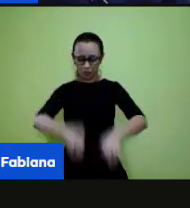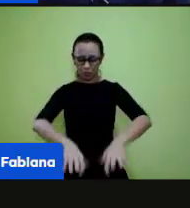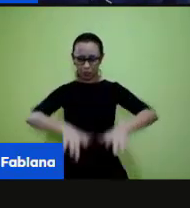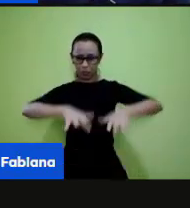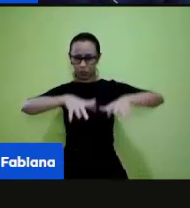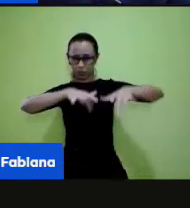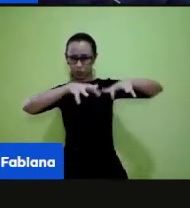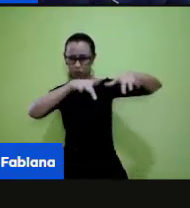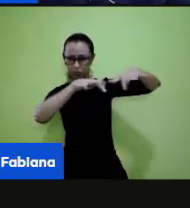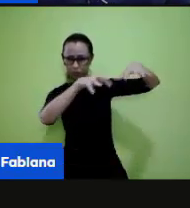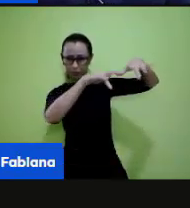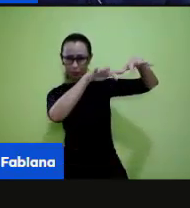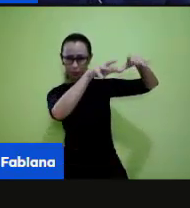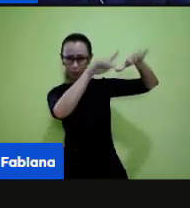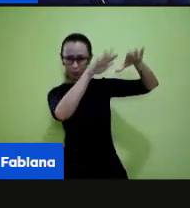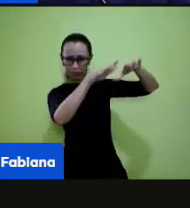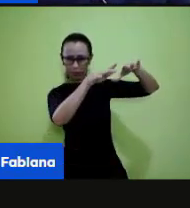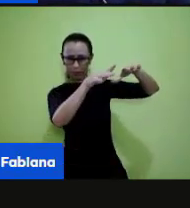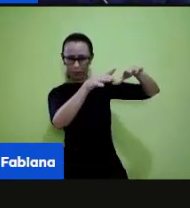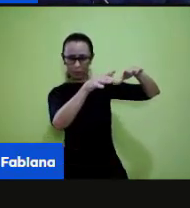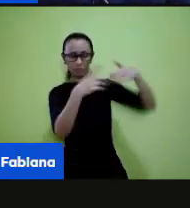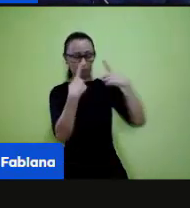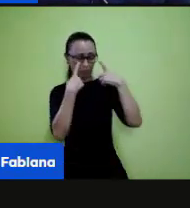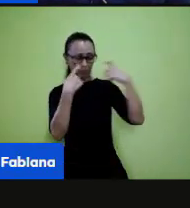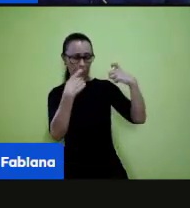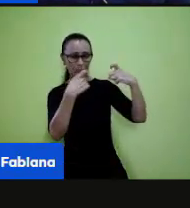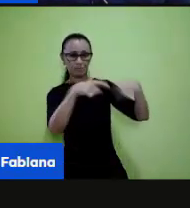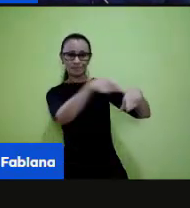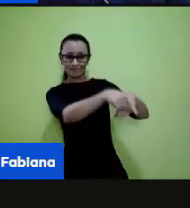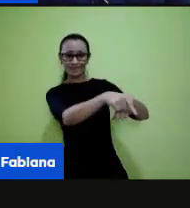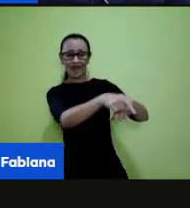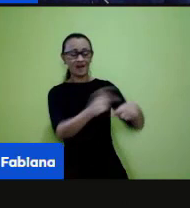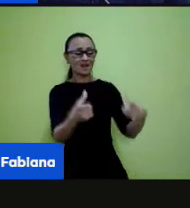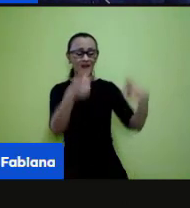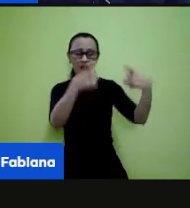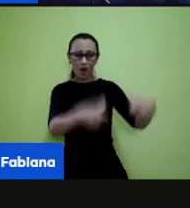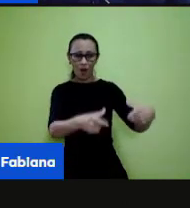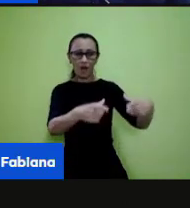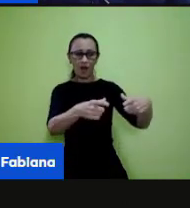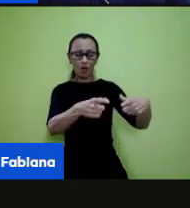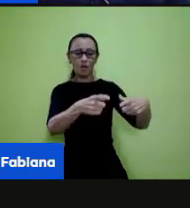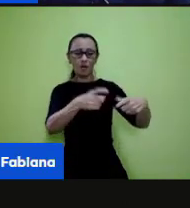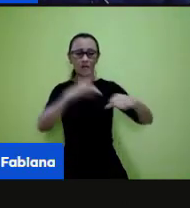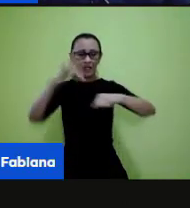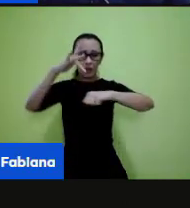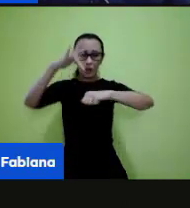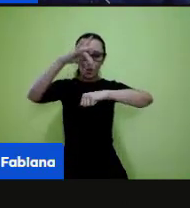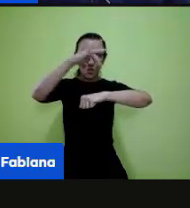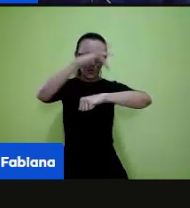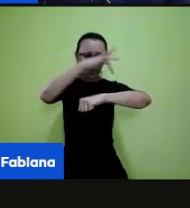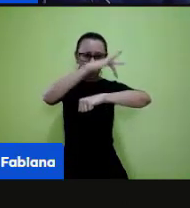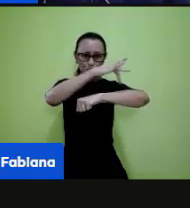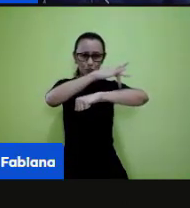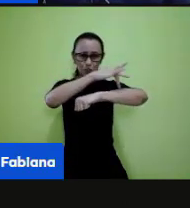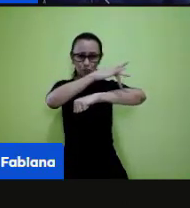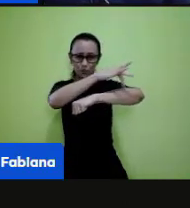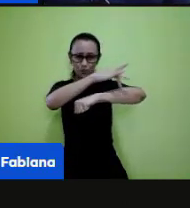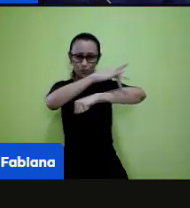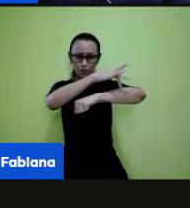são considerados resíduos, recipientes propensos à proliferação de vetores transmissores dessas